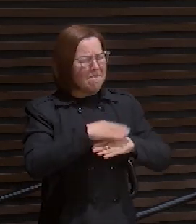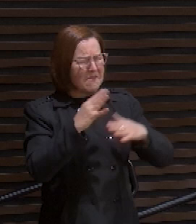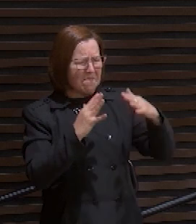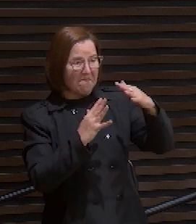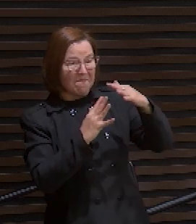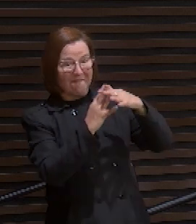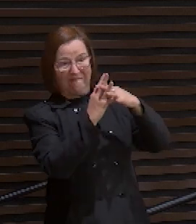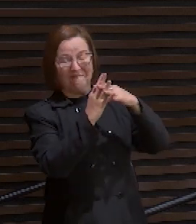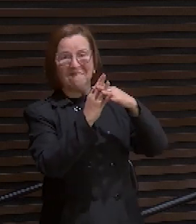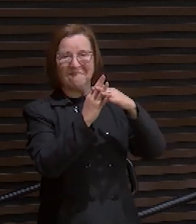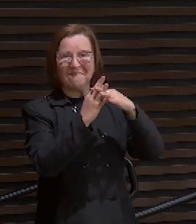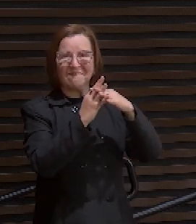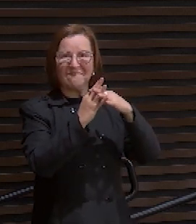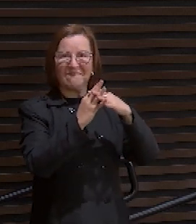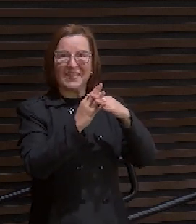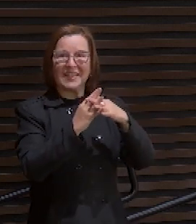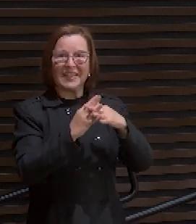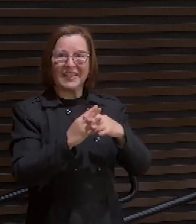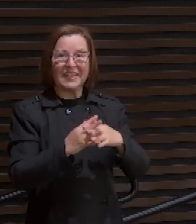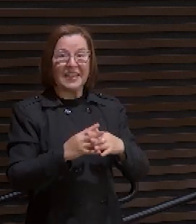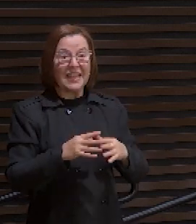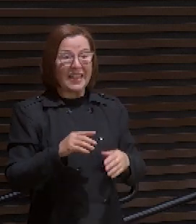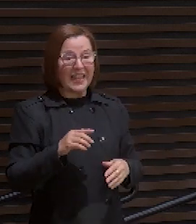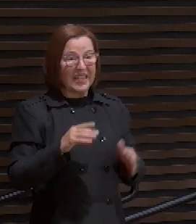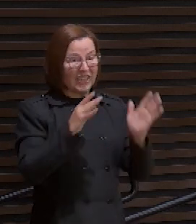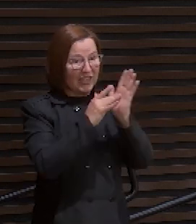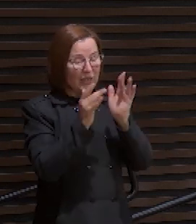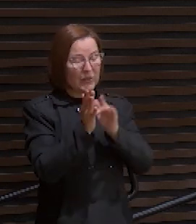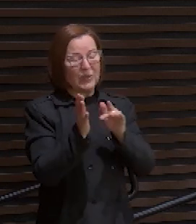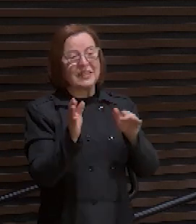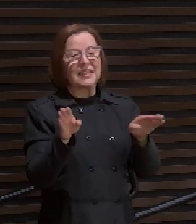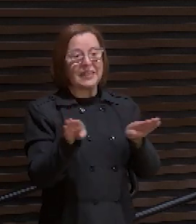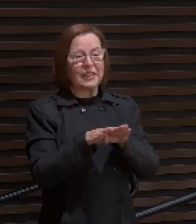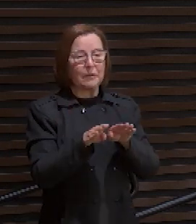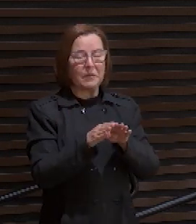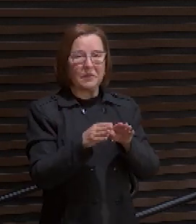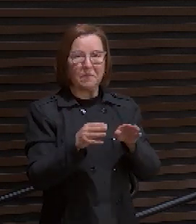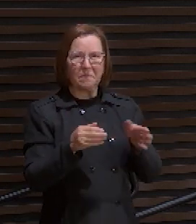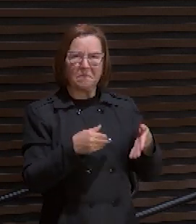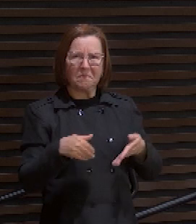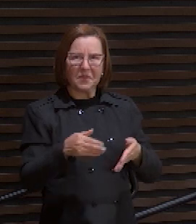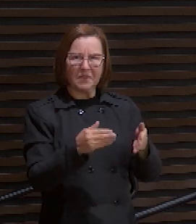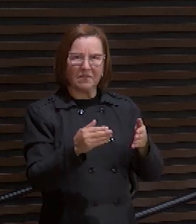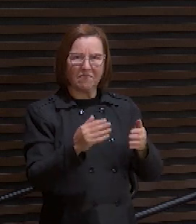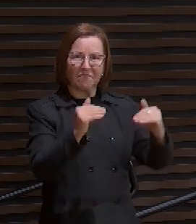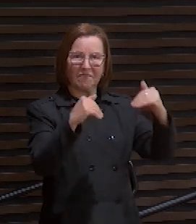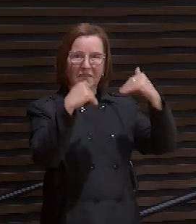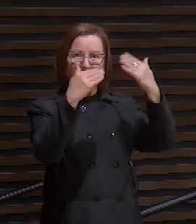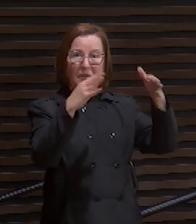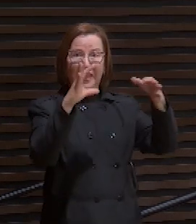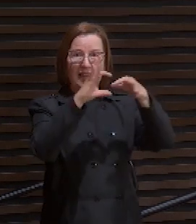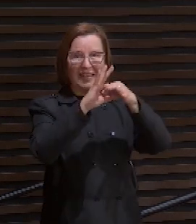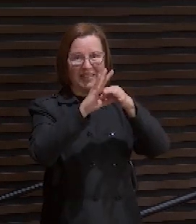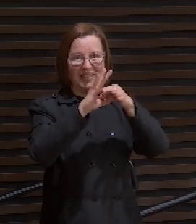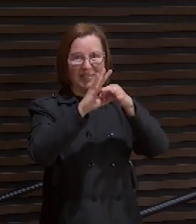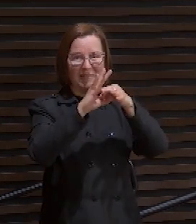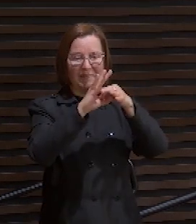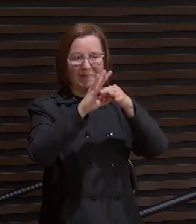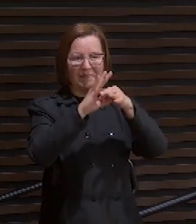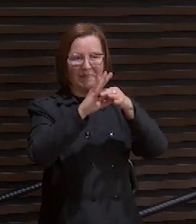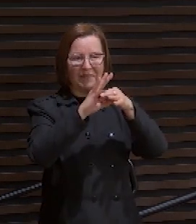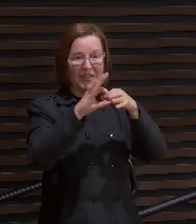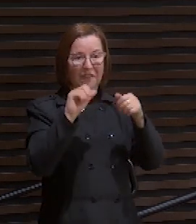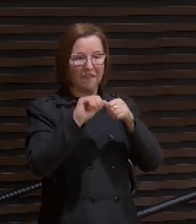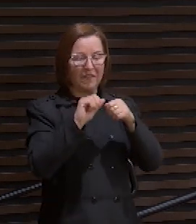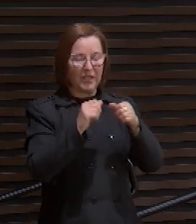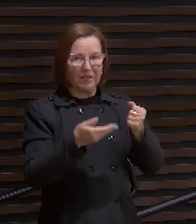excelente, quanto é ele também mediador de superior aliança, instituída com